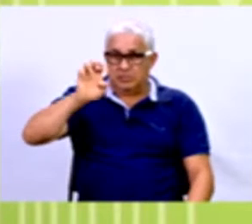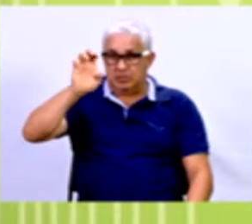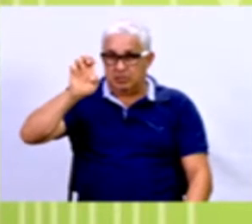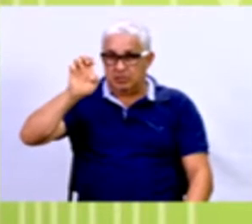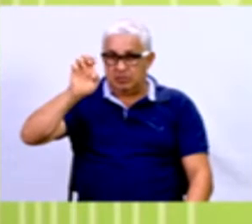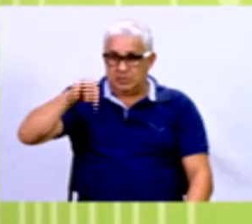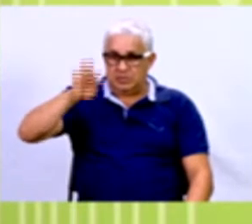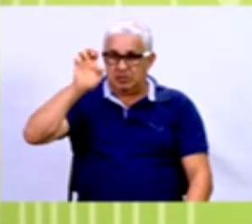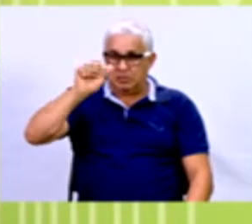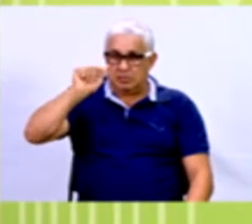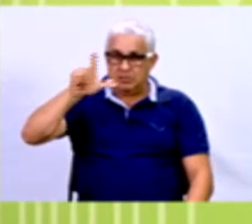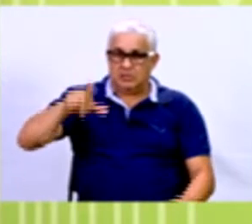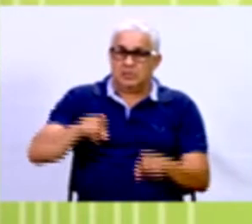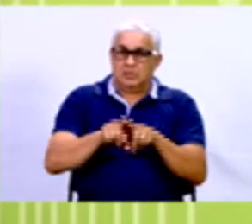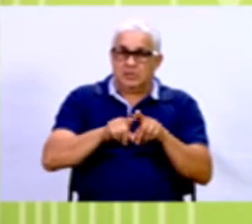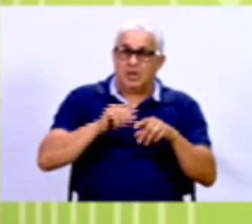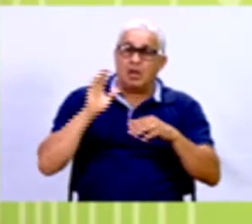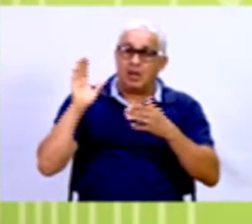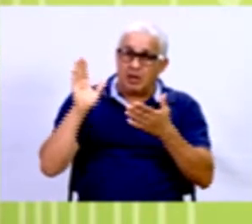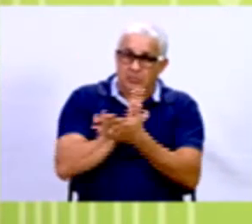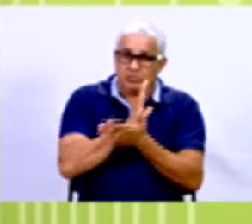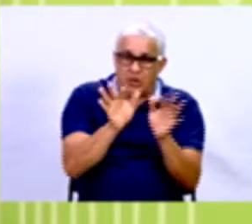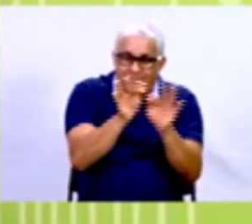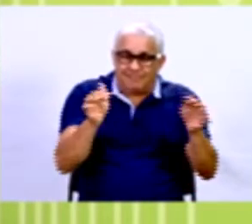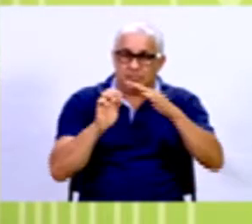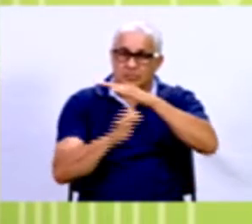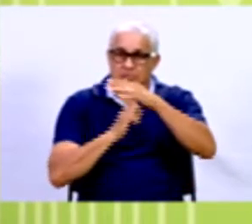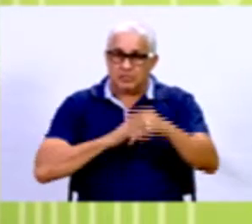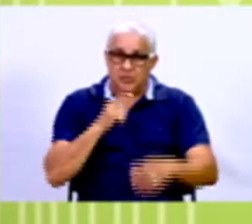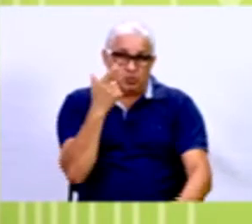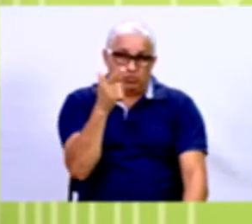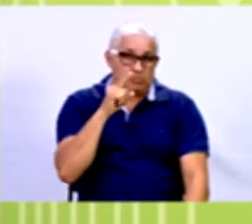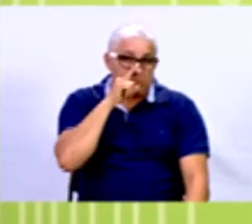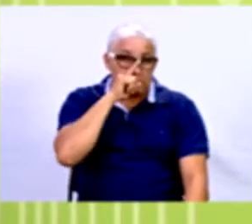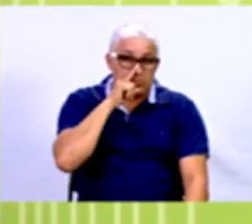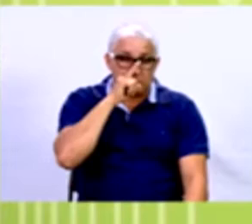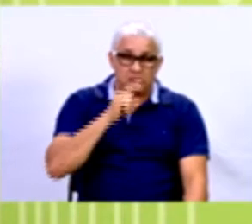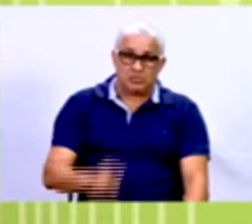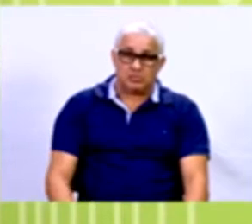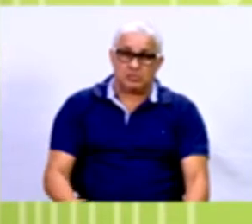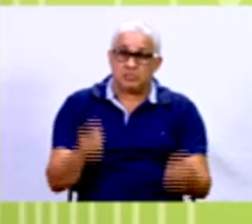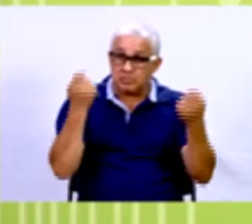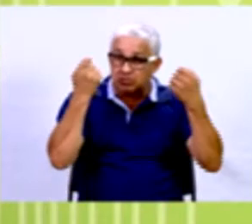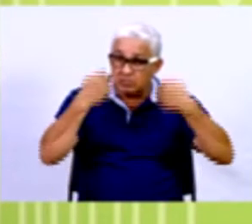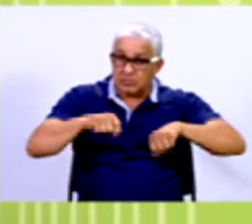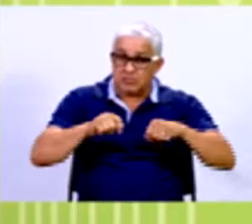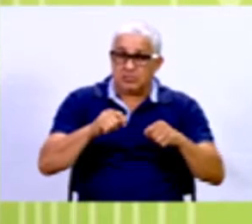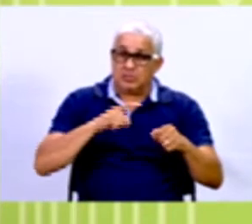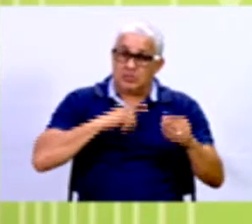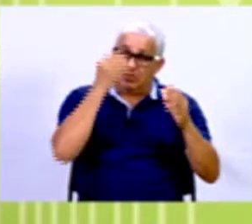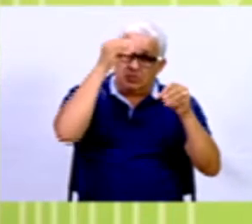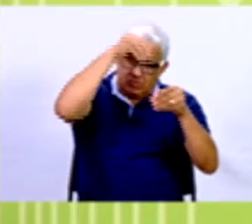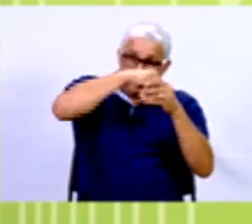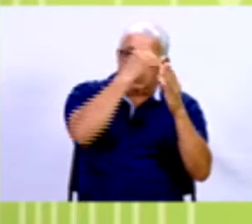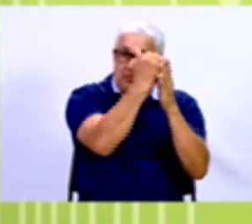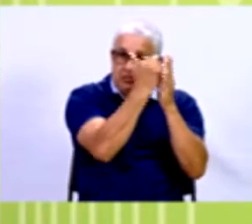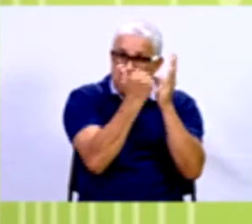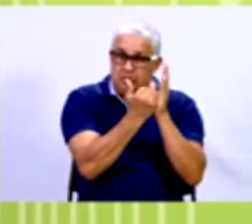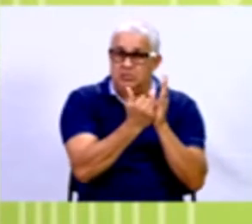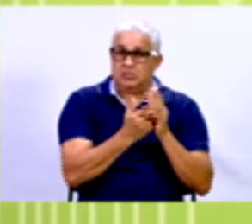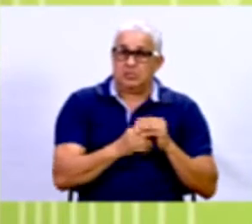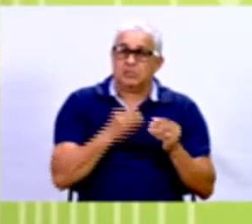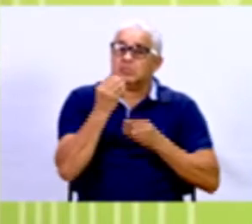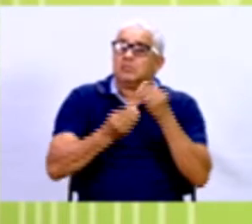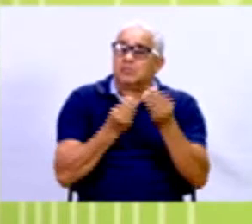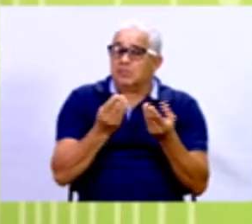são microempresas, por exemplo, que não têm um risco ambiental significativo, então elas não precisam ter esse programa. Mas, professora, e